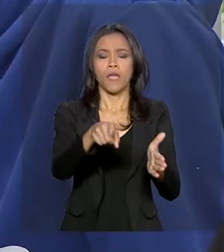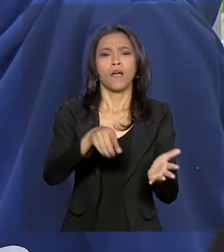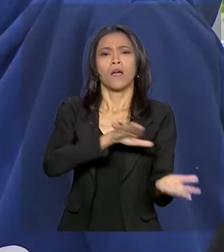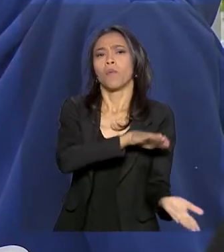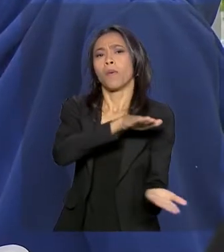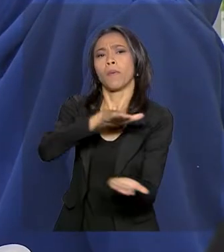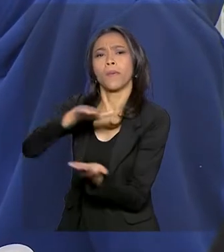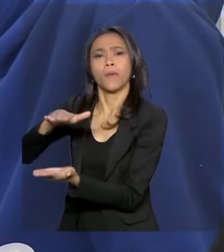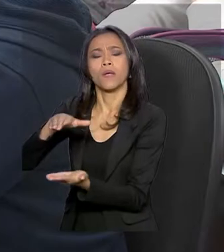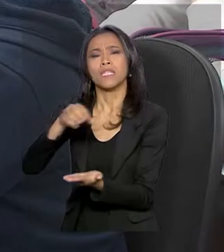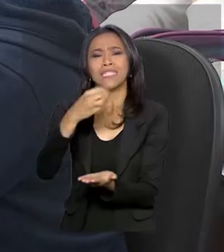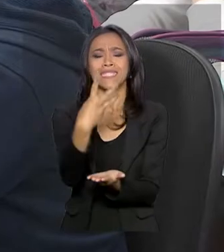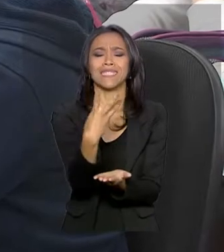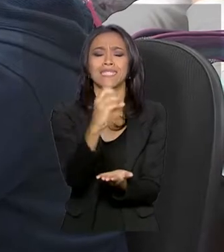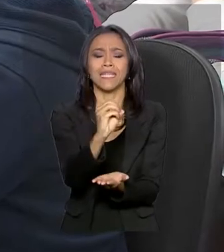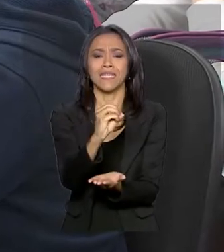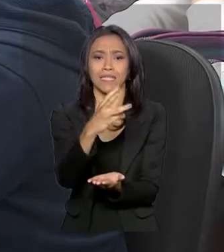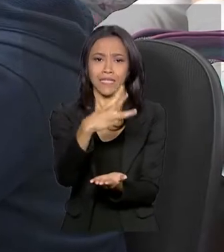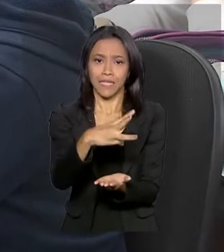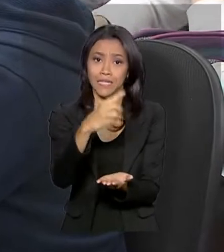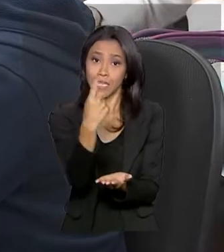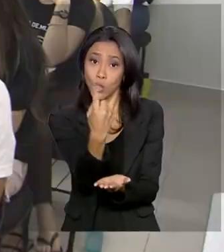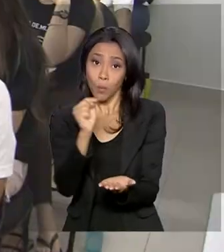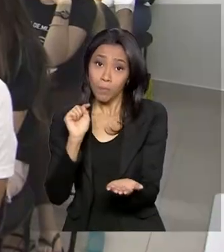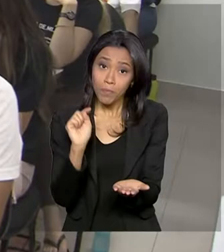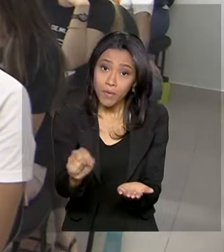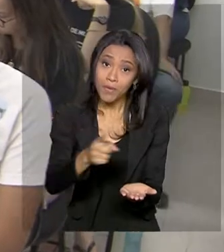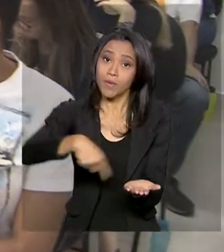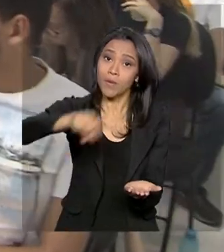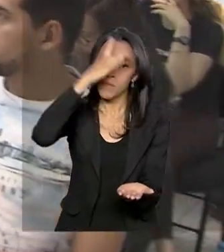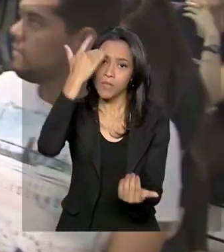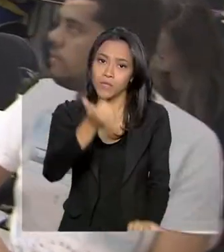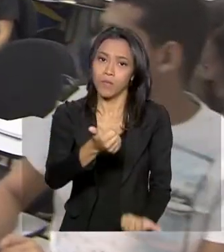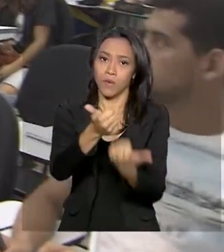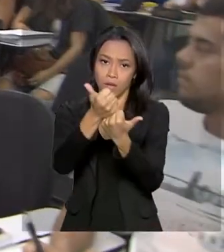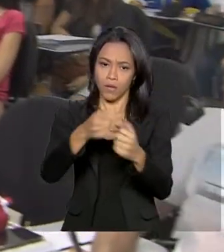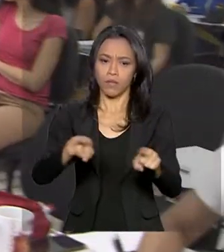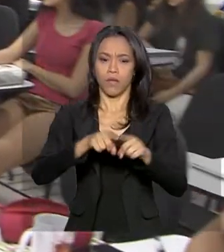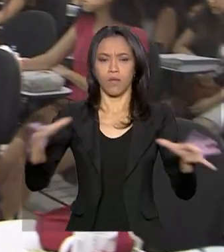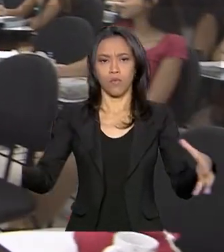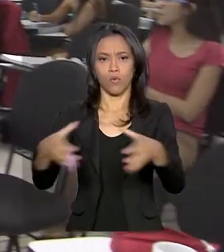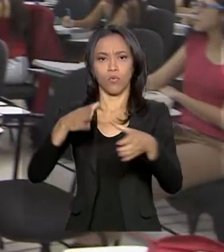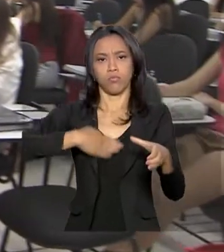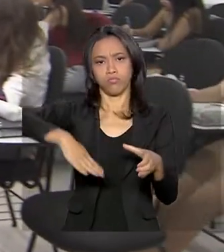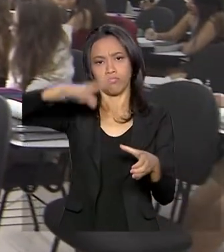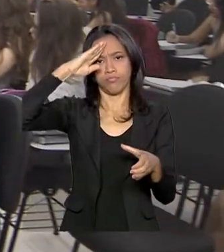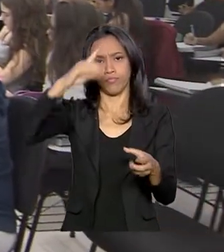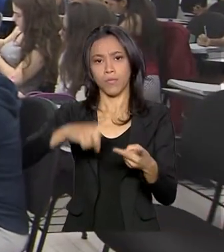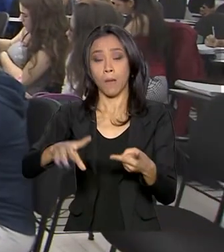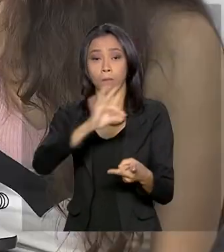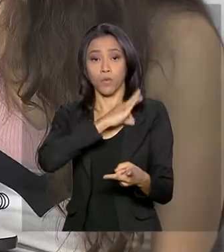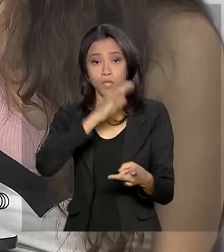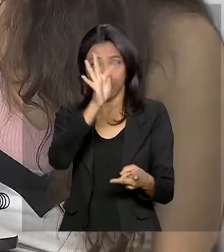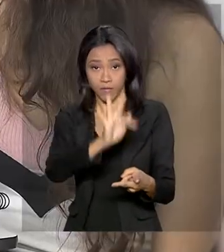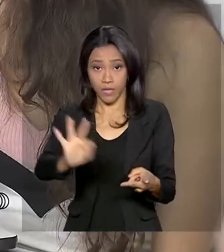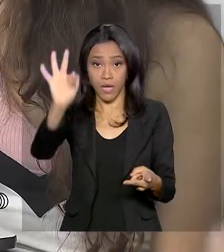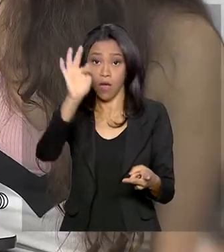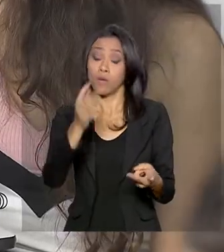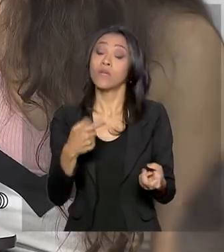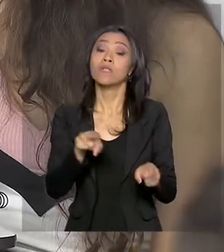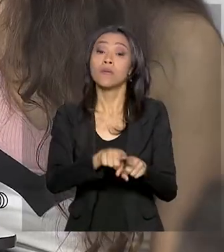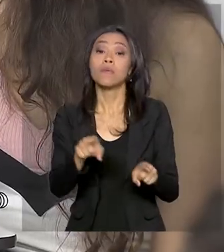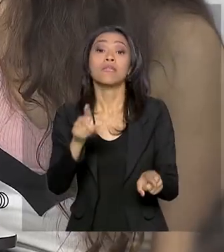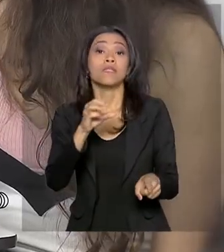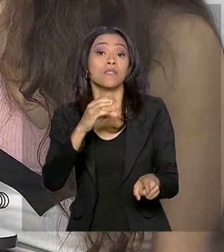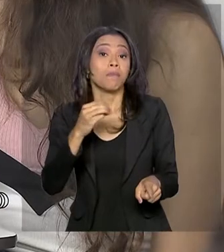mais de 31 mil colaboradores, inclusive com a participação de integrantes das Forças Armadas, policiais federais, civis e militares.